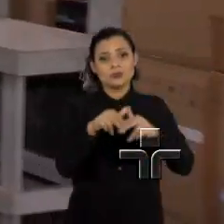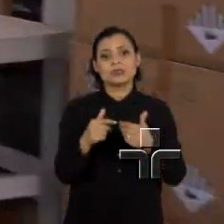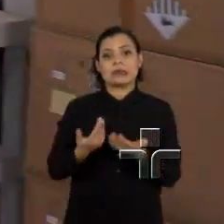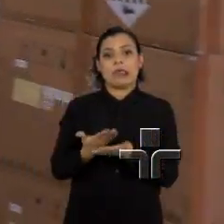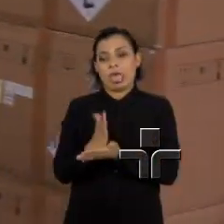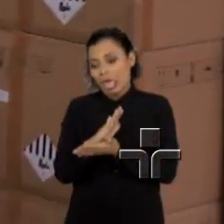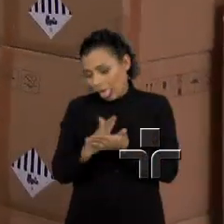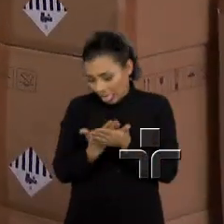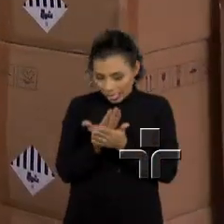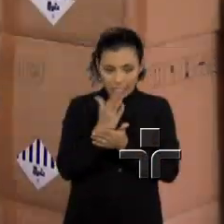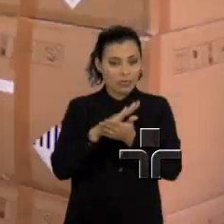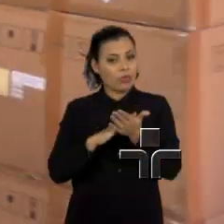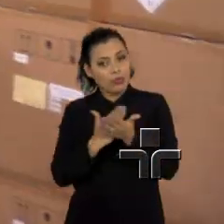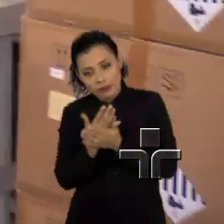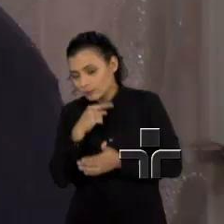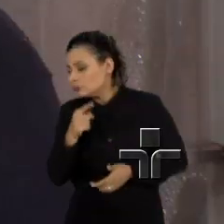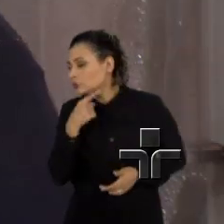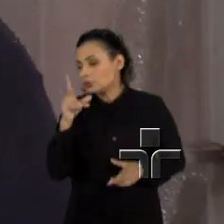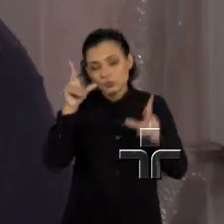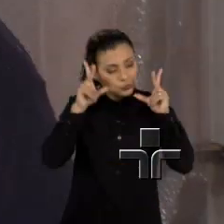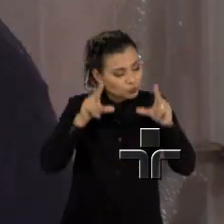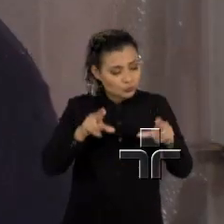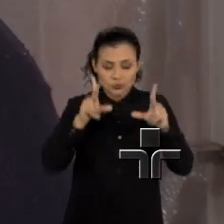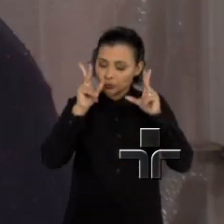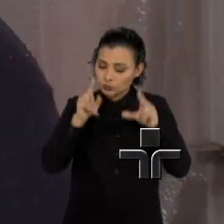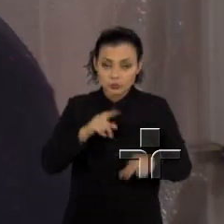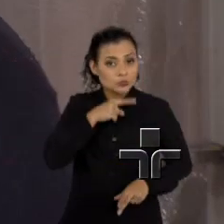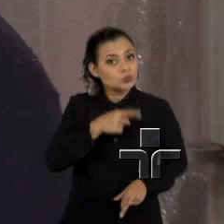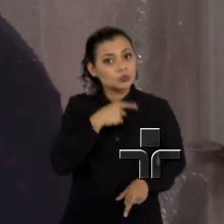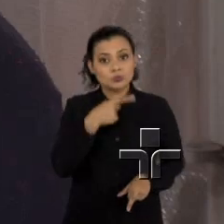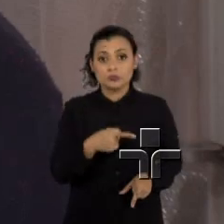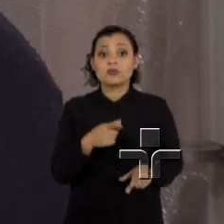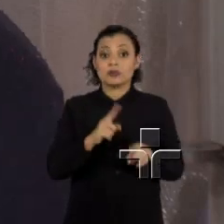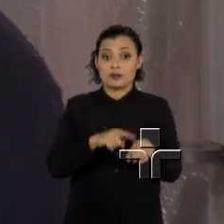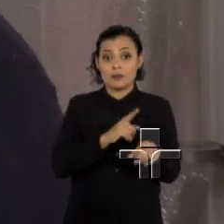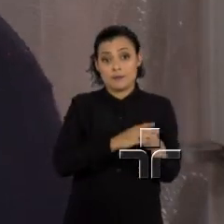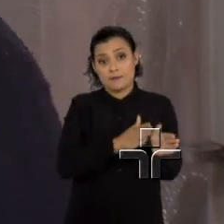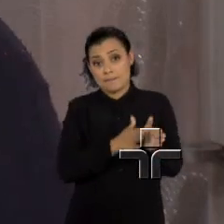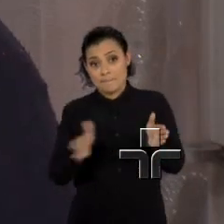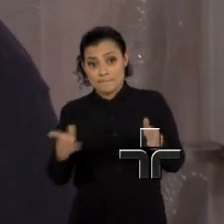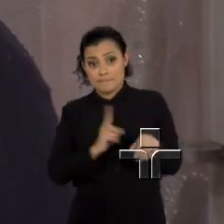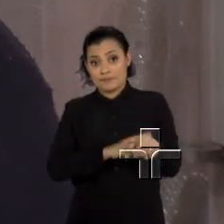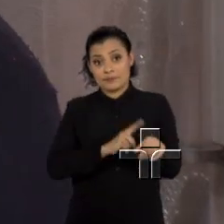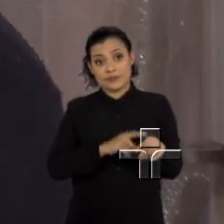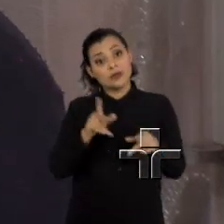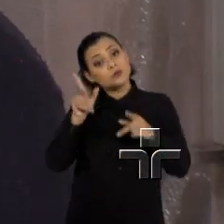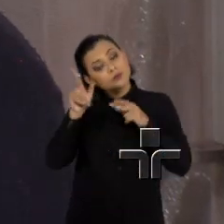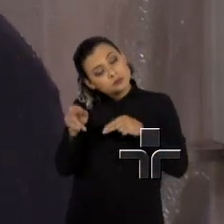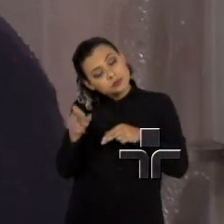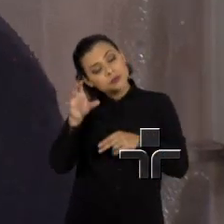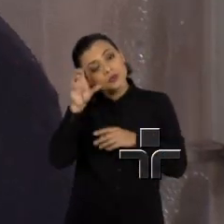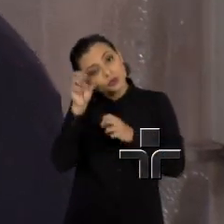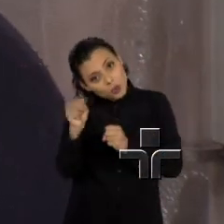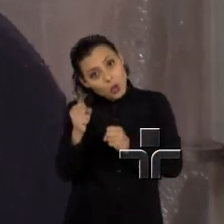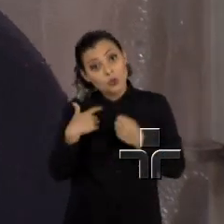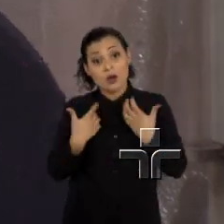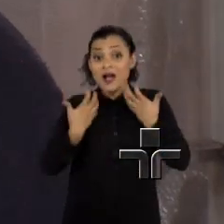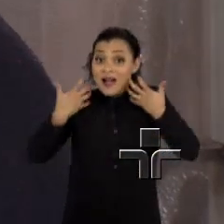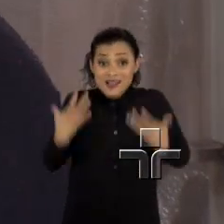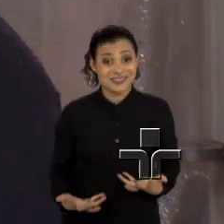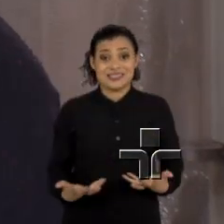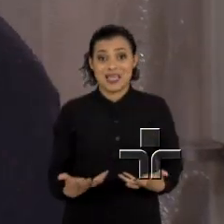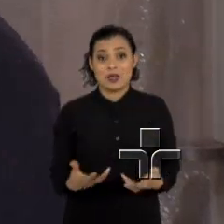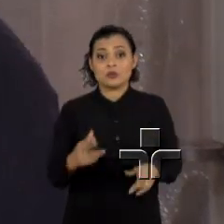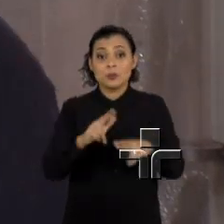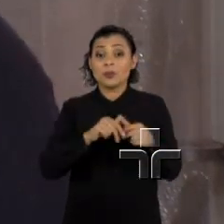que o persegue há vários anos. Tenho um período de sono, vamos dizer assim, de exaustão, daquele sono